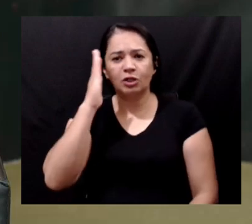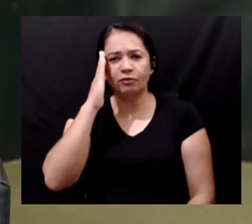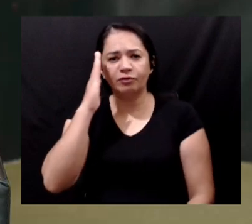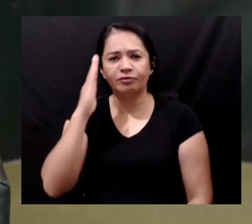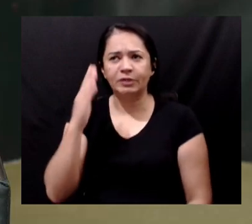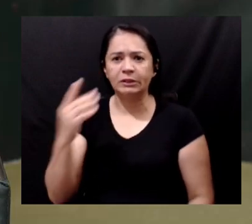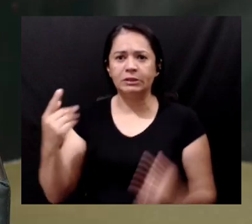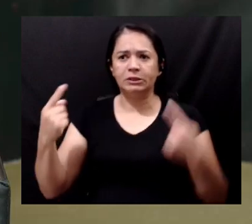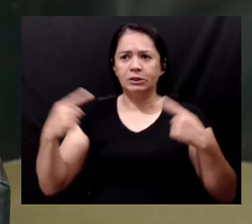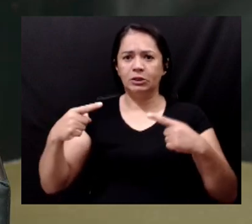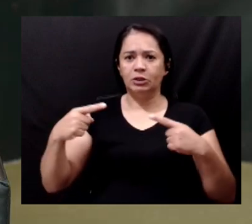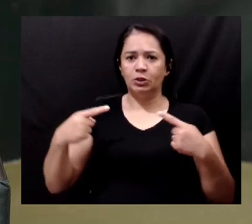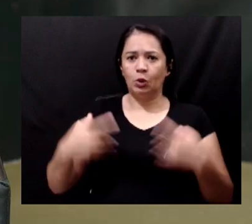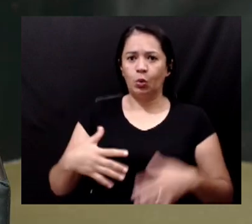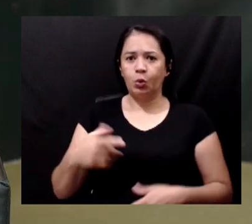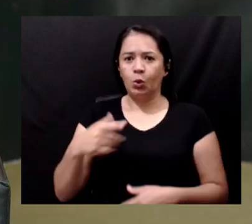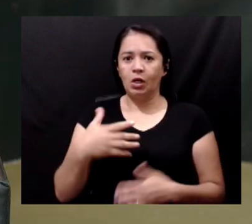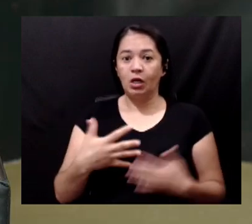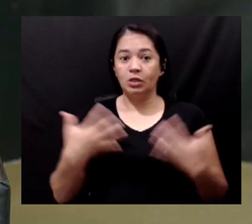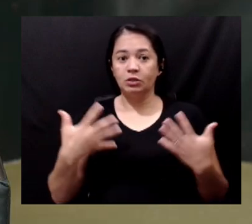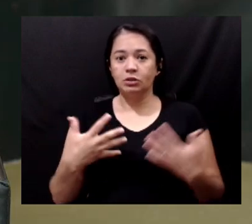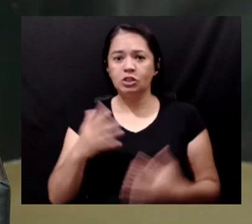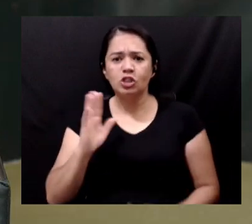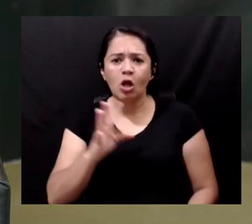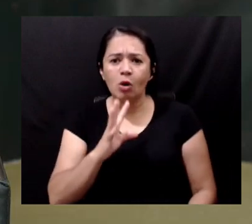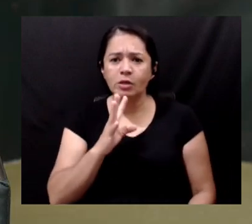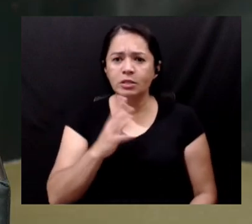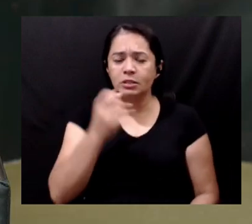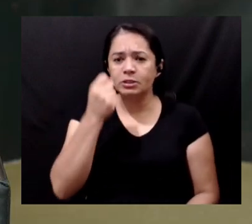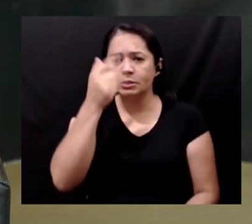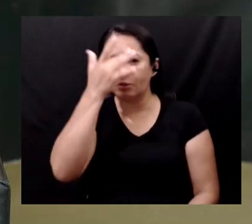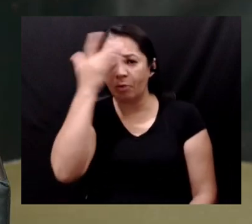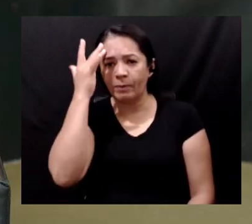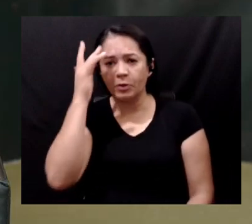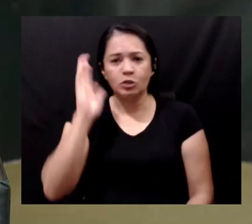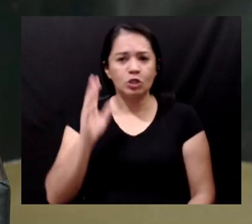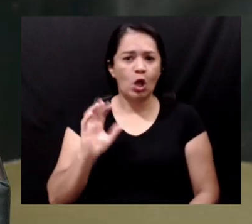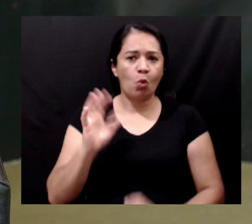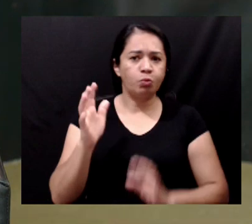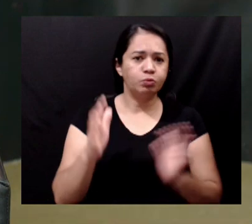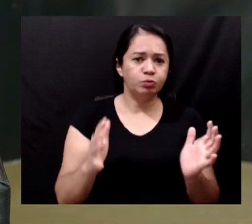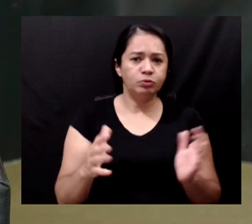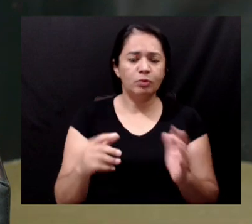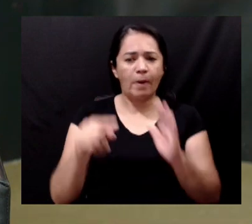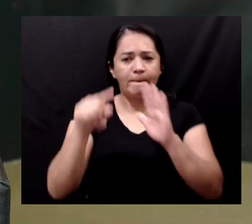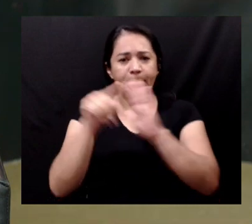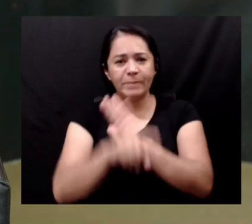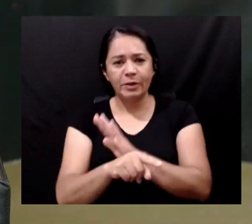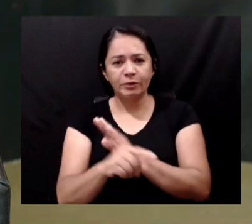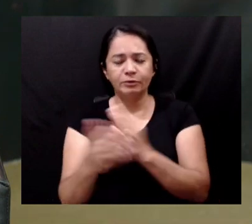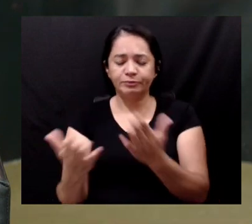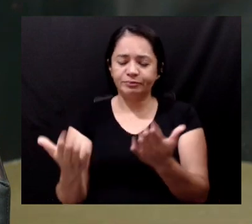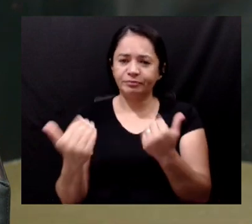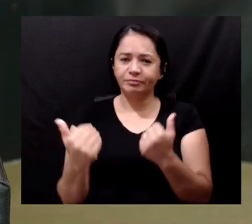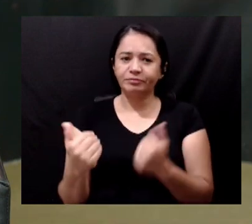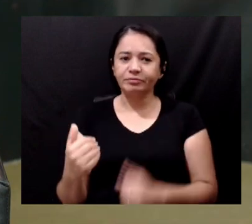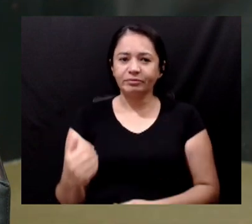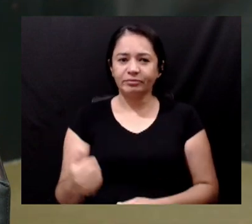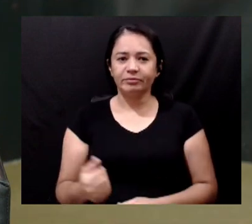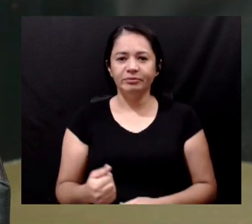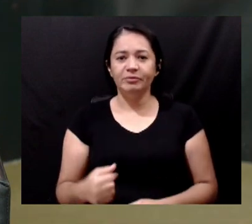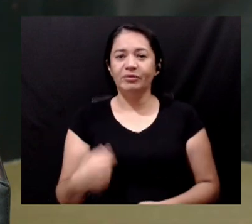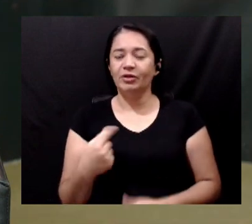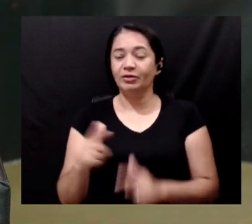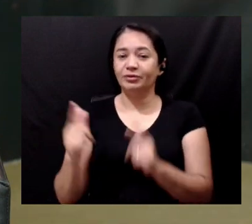Conhece alguém que passou por isso? Manda sua pergunta, seu comentário para a gente. O WhatsApp é aberto, nossa produção espera a sua